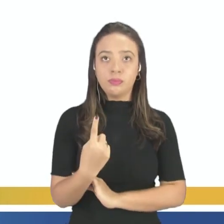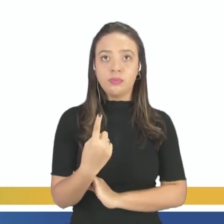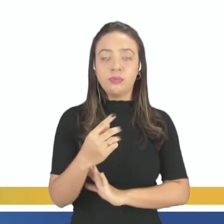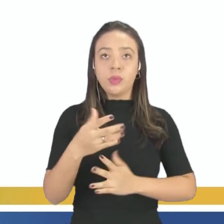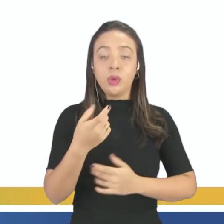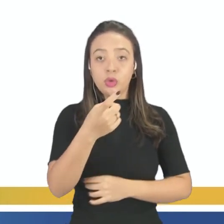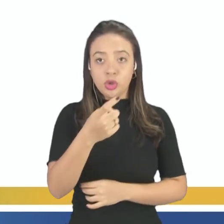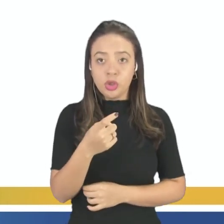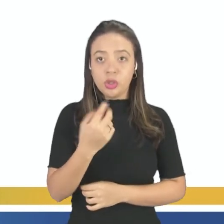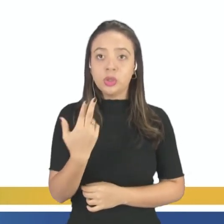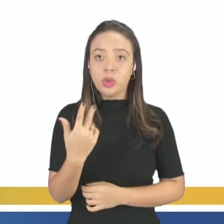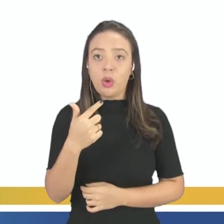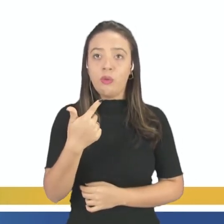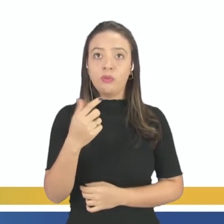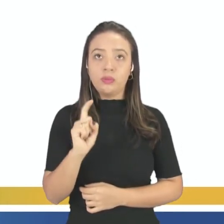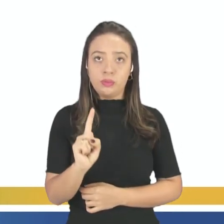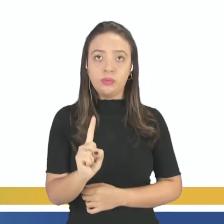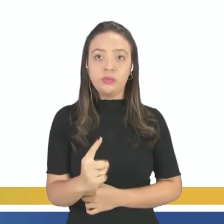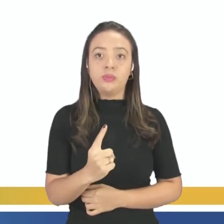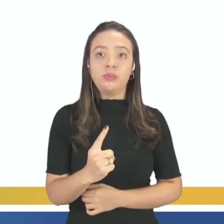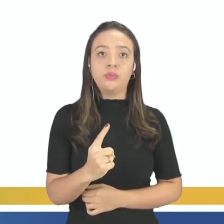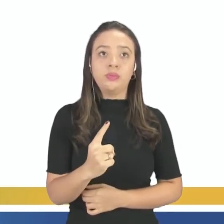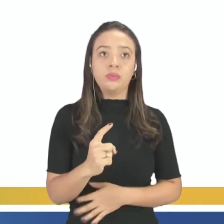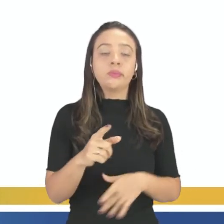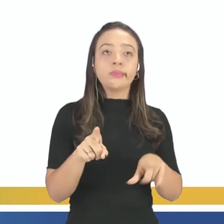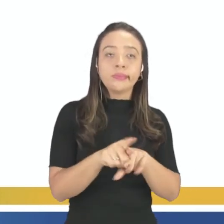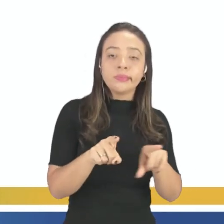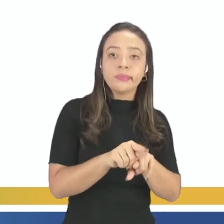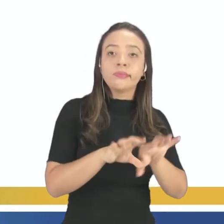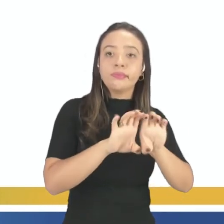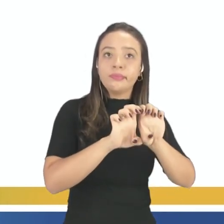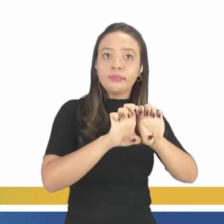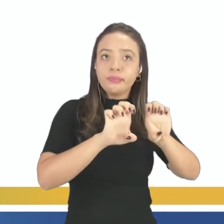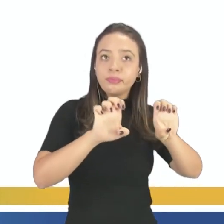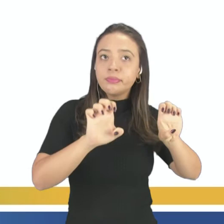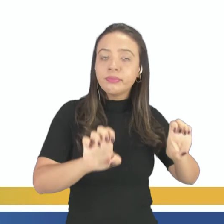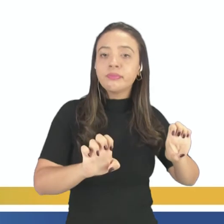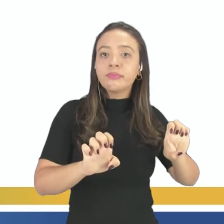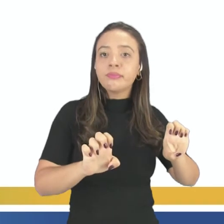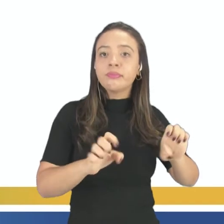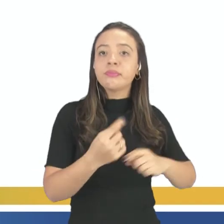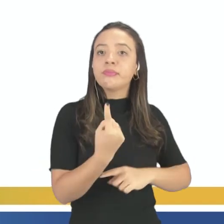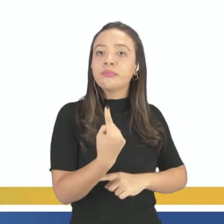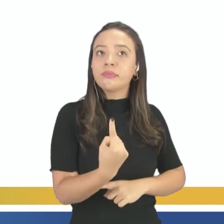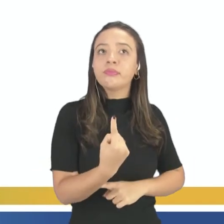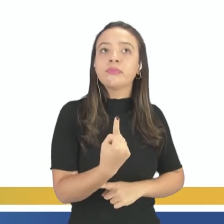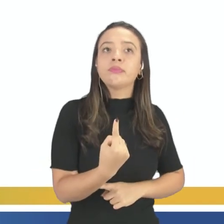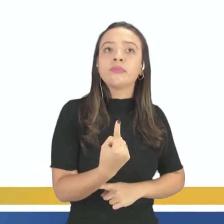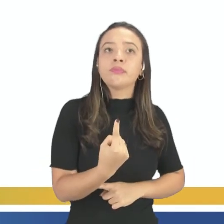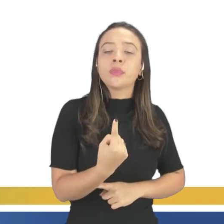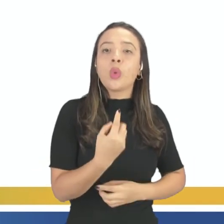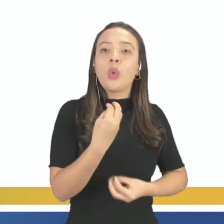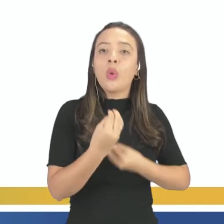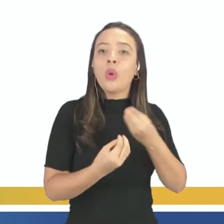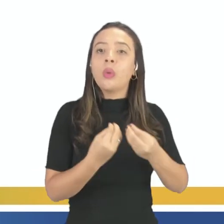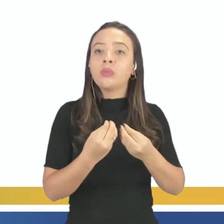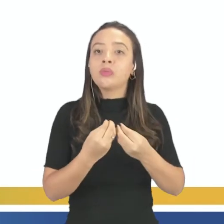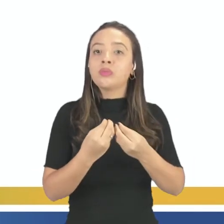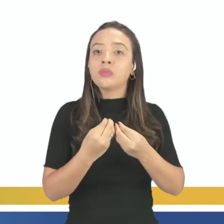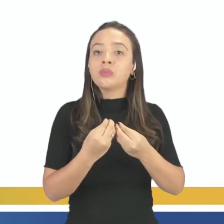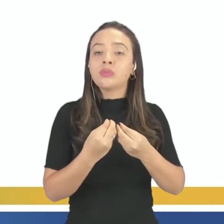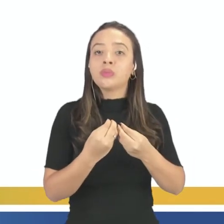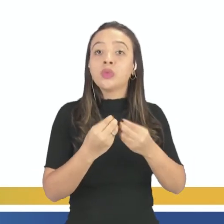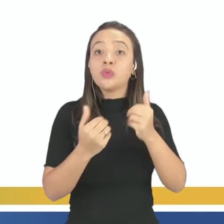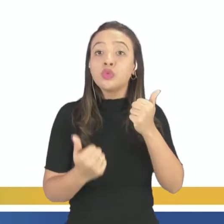igual a 21. De igual modo, nós vamos tratar na primeira equação, fazendo a